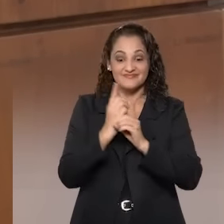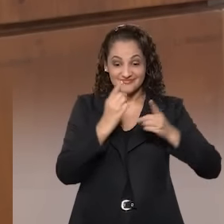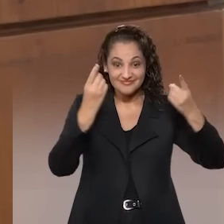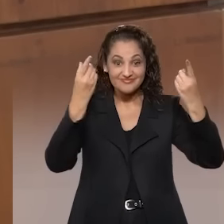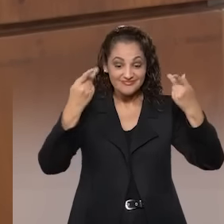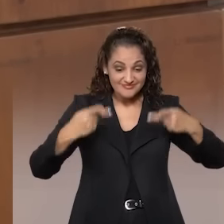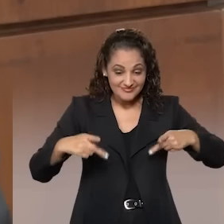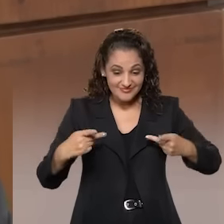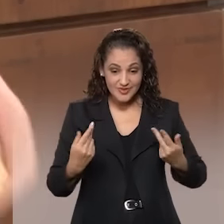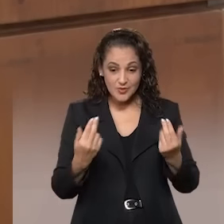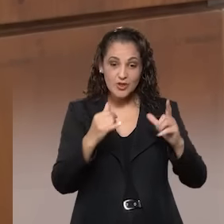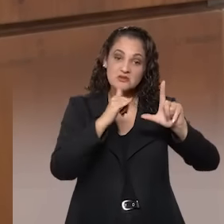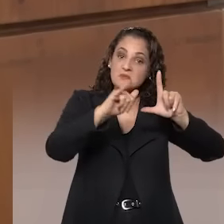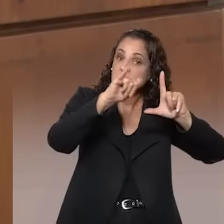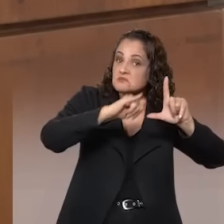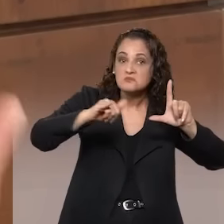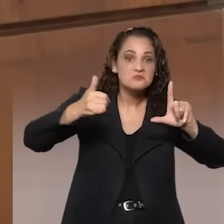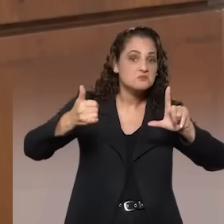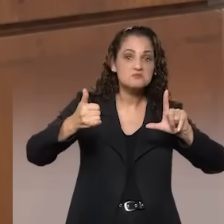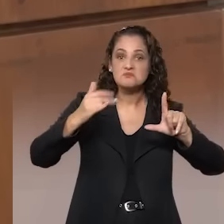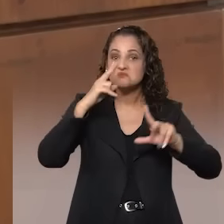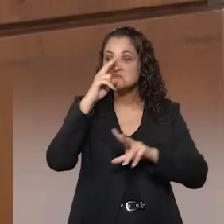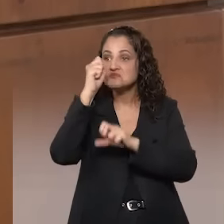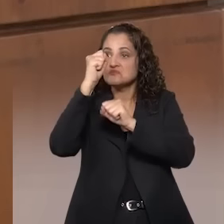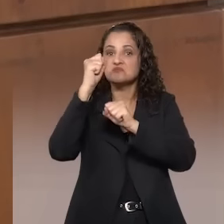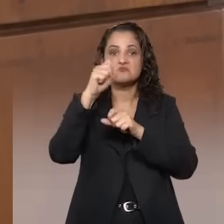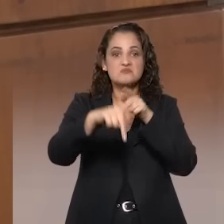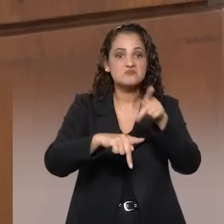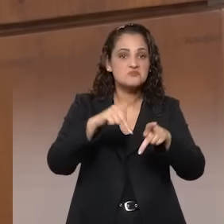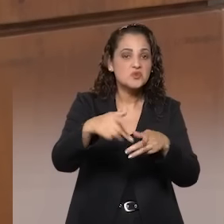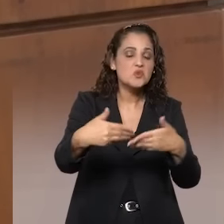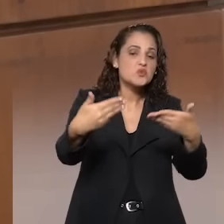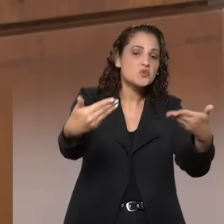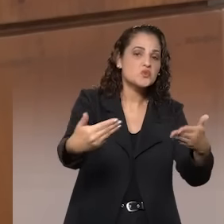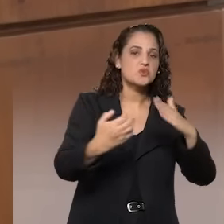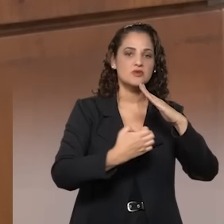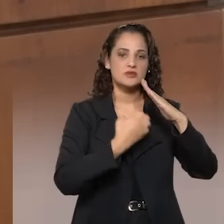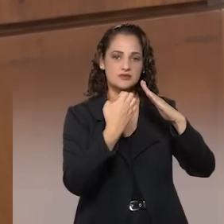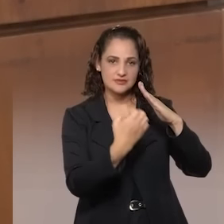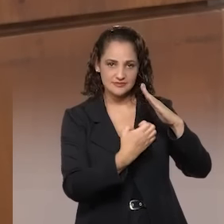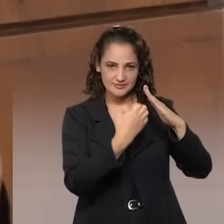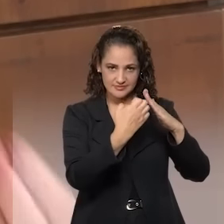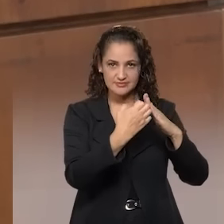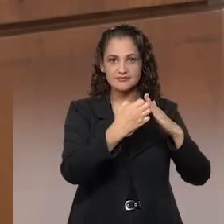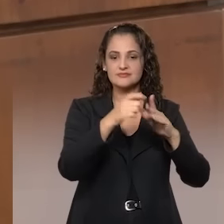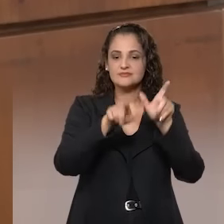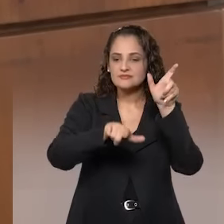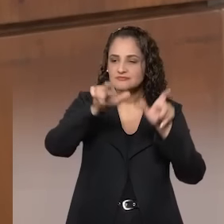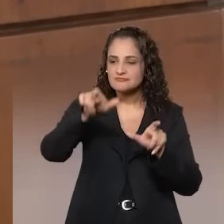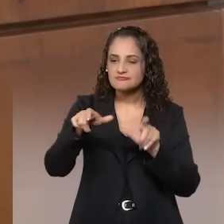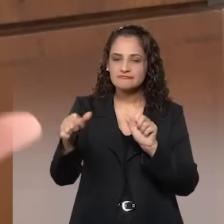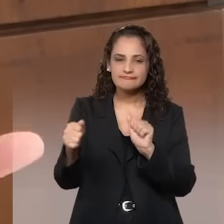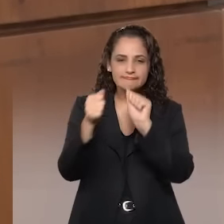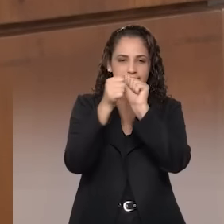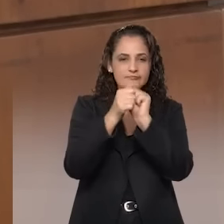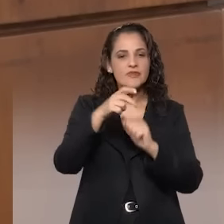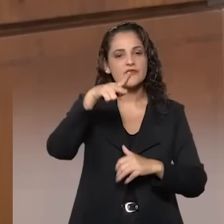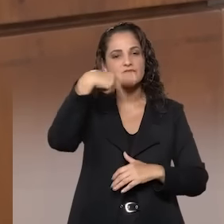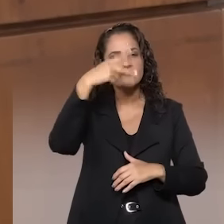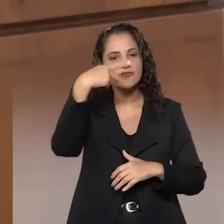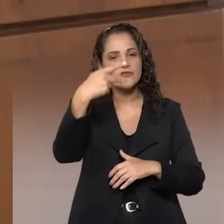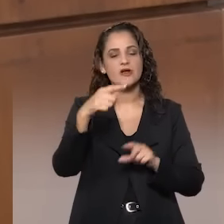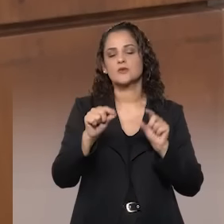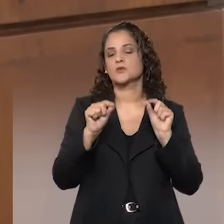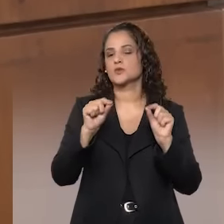na verdade ou da mídia com poder público ou do né das empresas com os indivíduos né a gente fala muito